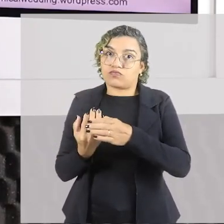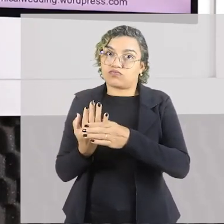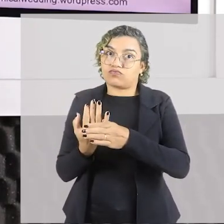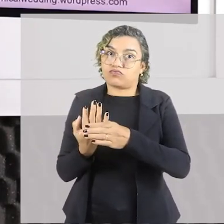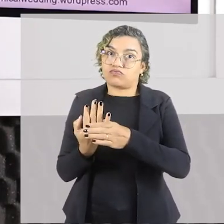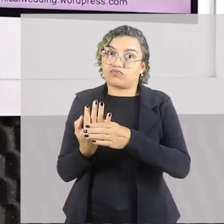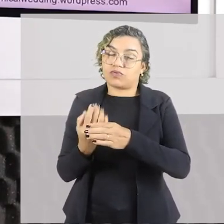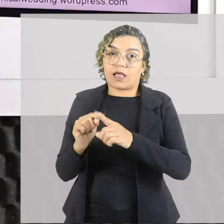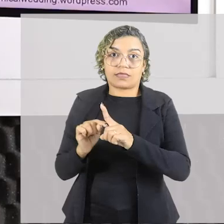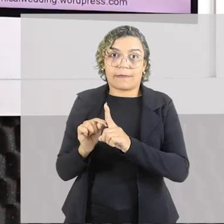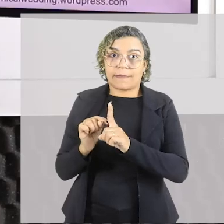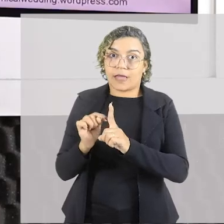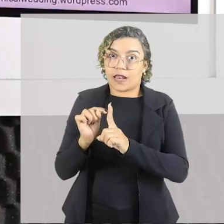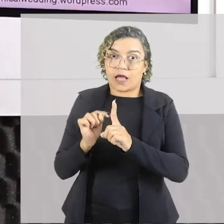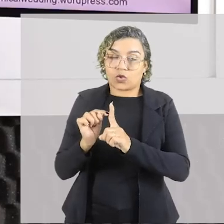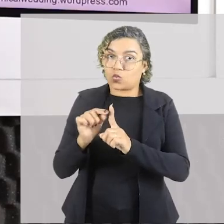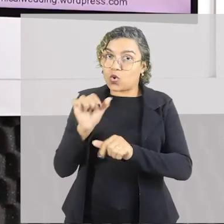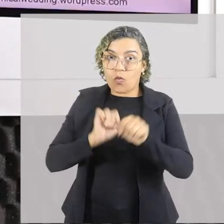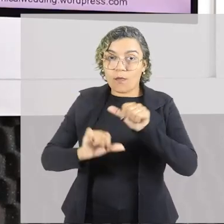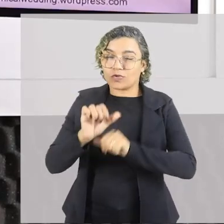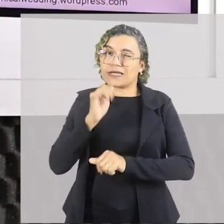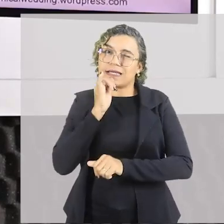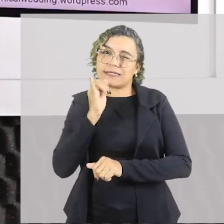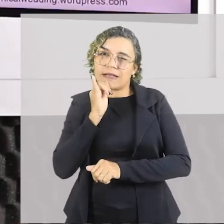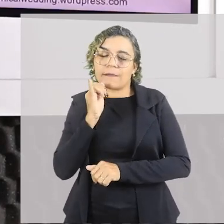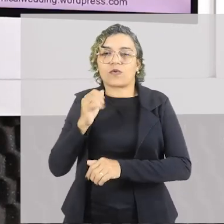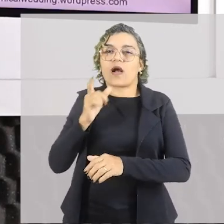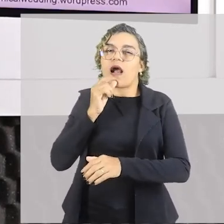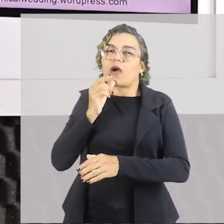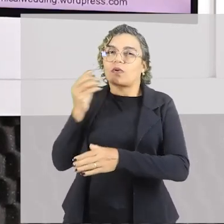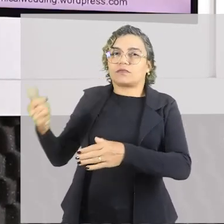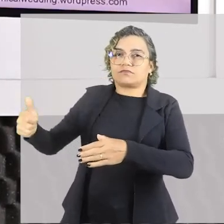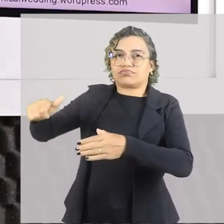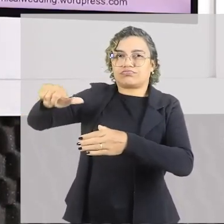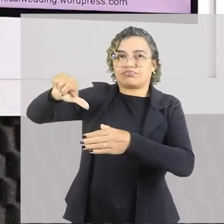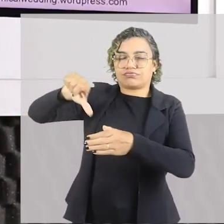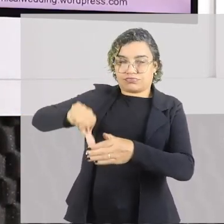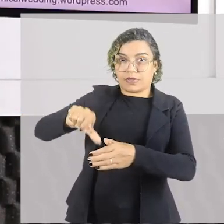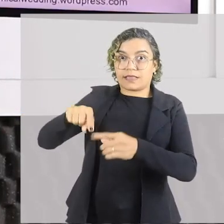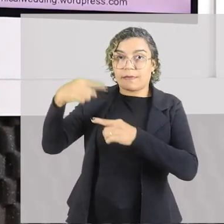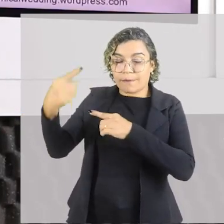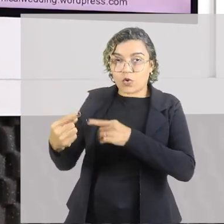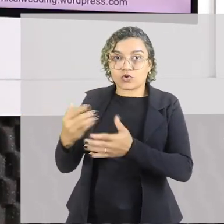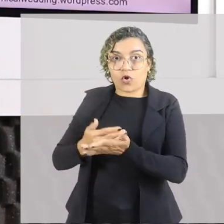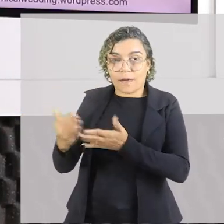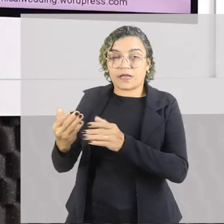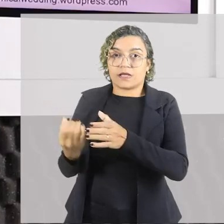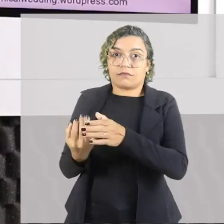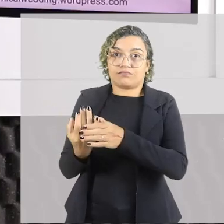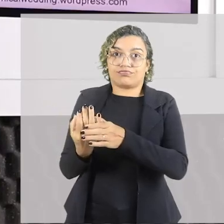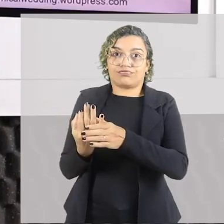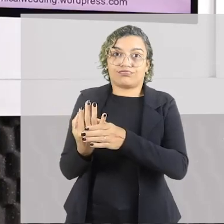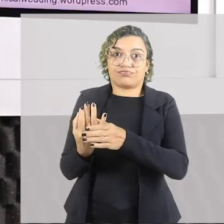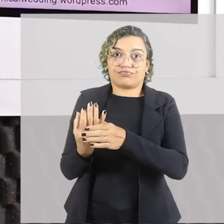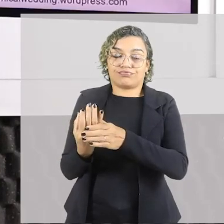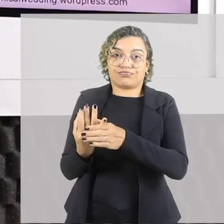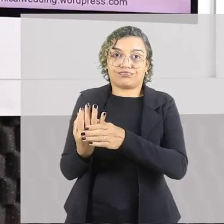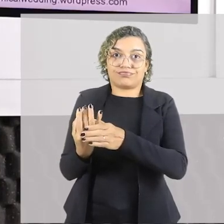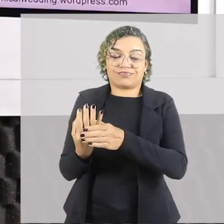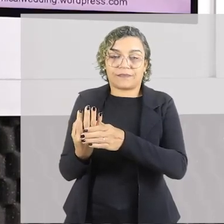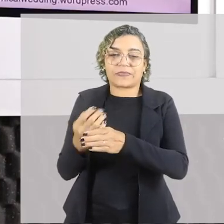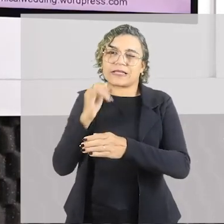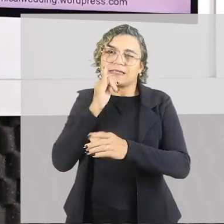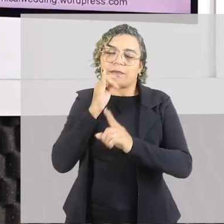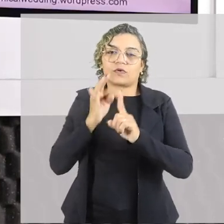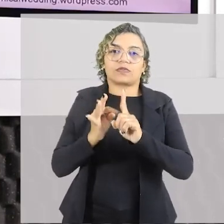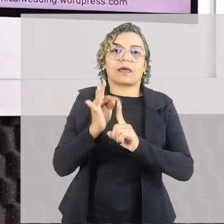tá? Então, por exemplo, tu colocou água para ferver. Depois que a água está fervendo, vamos imaginar que tu tem um termômetro, colocou nessa